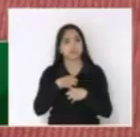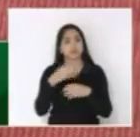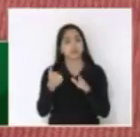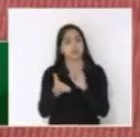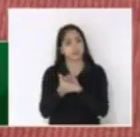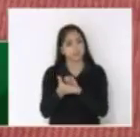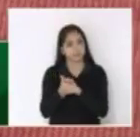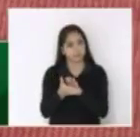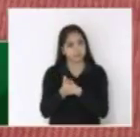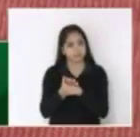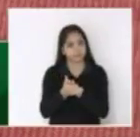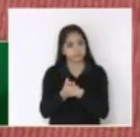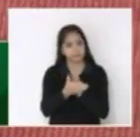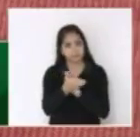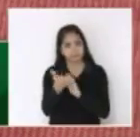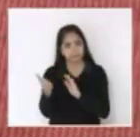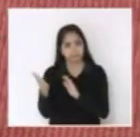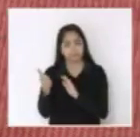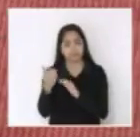deputado.